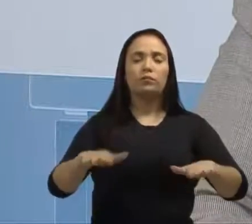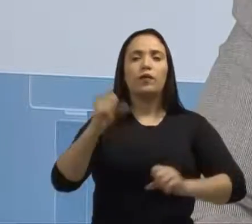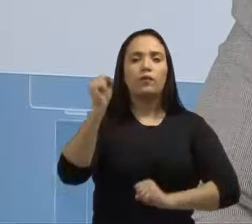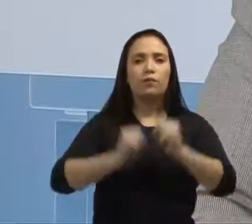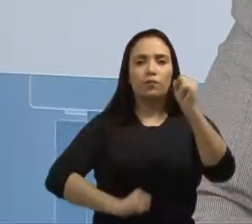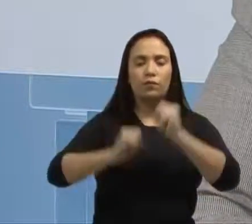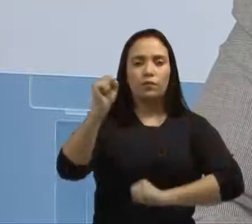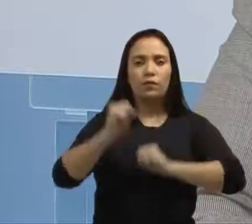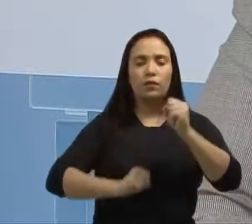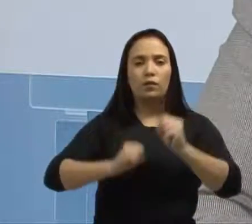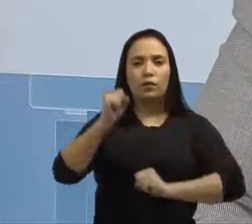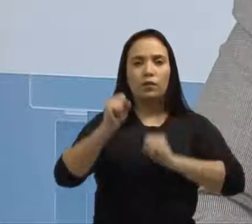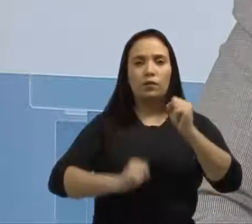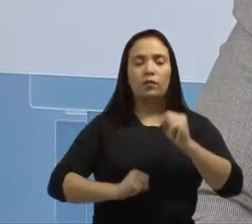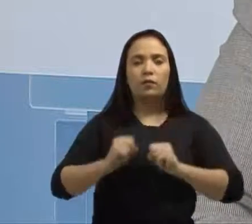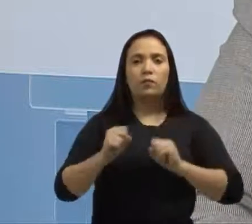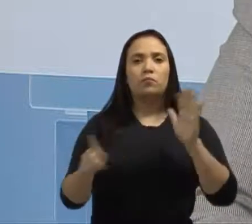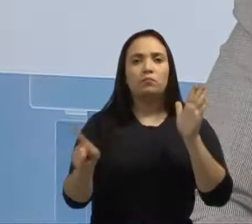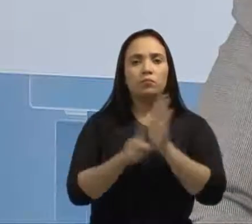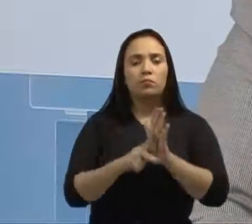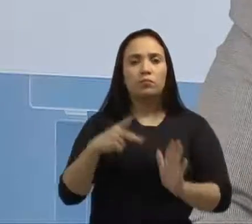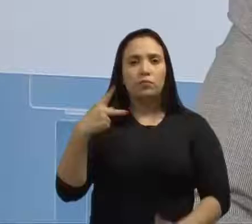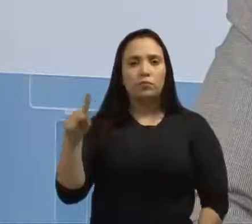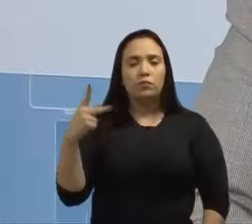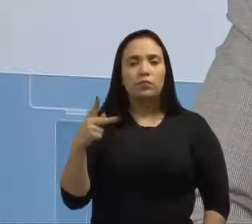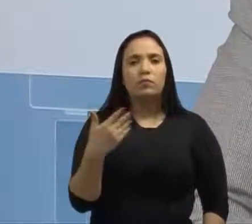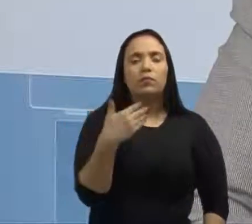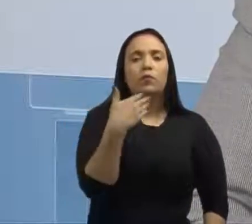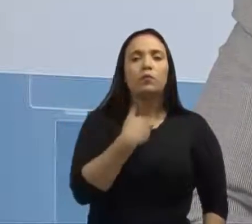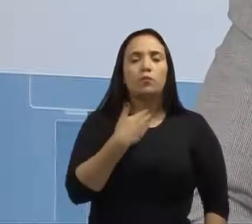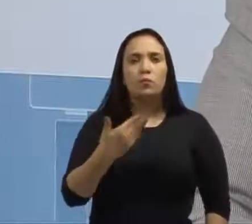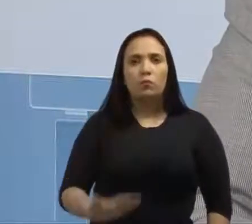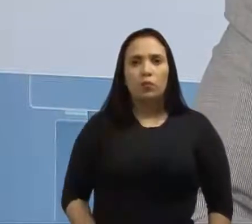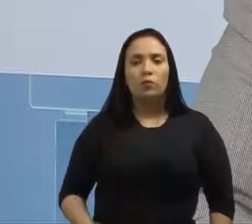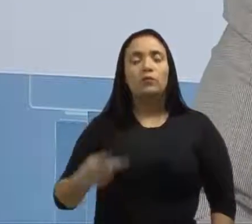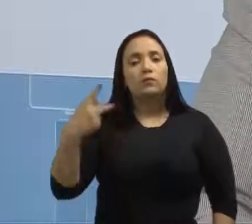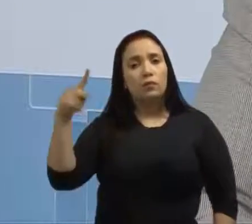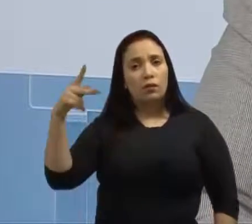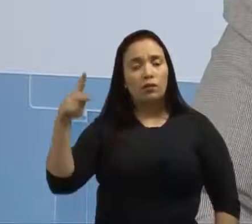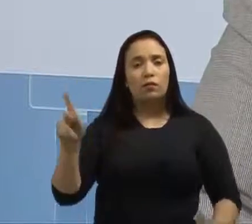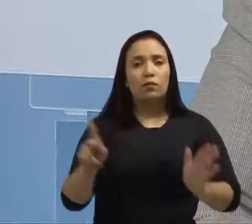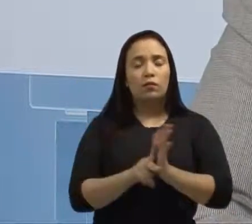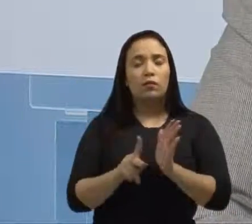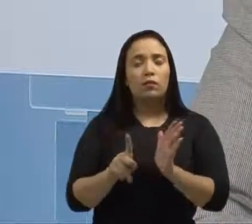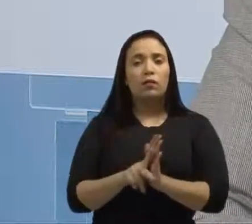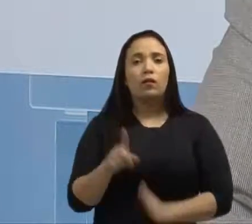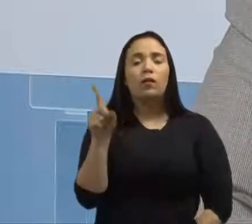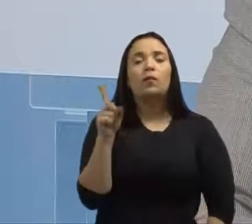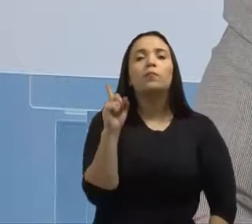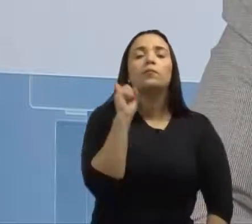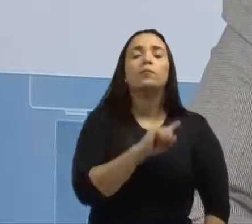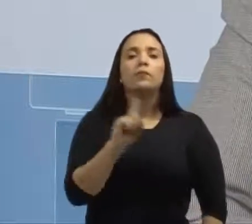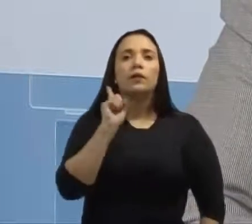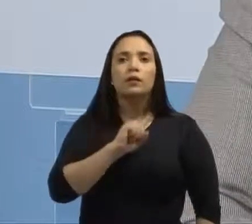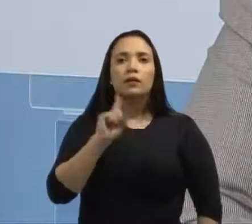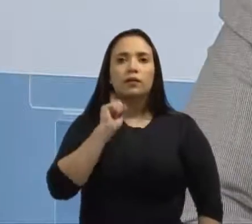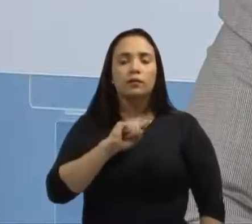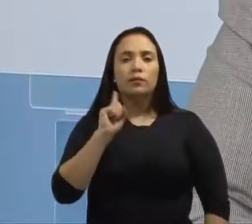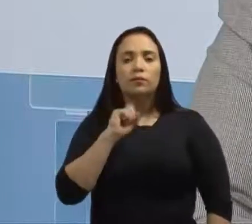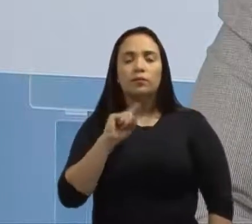produtor as grandes camisarias do Brasil. Exatamente. Tudo era dele, lá em Minas